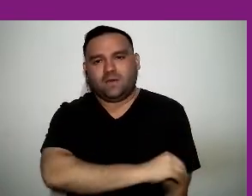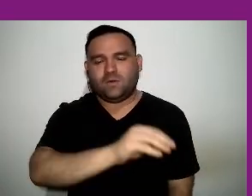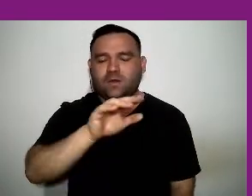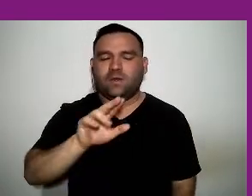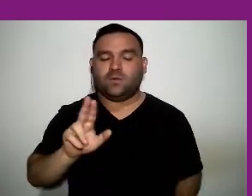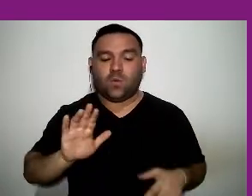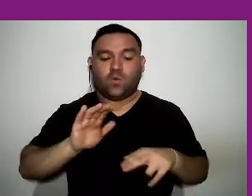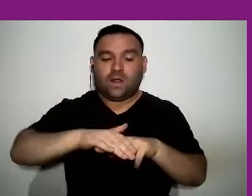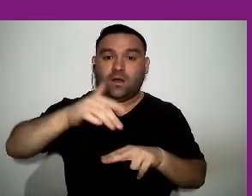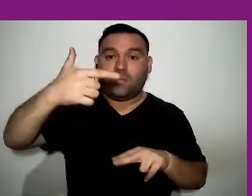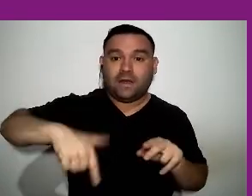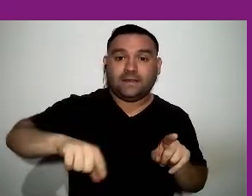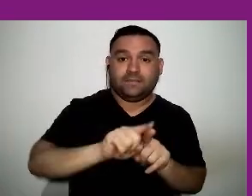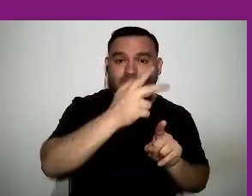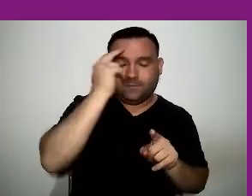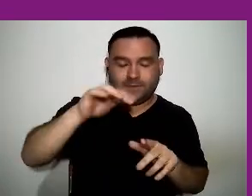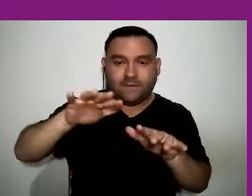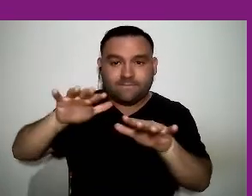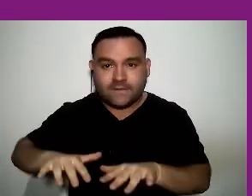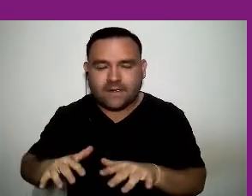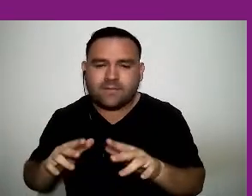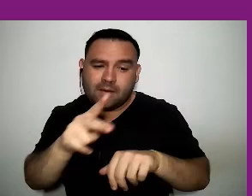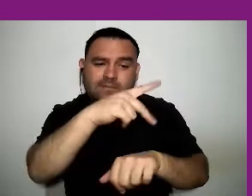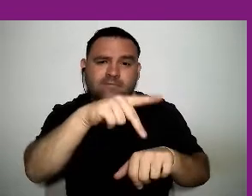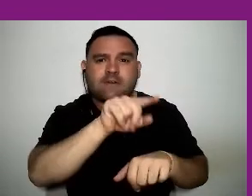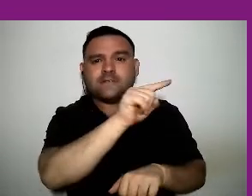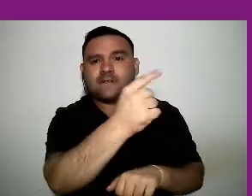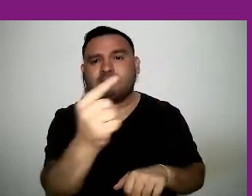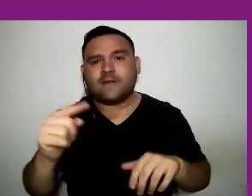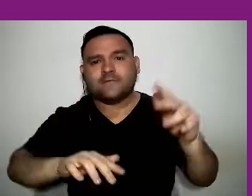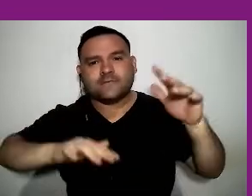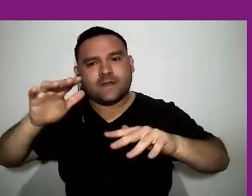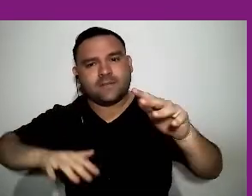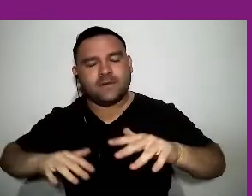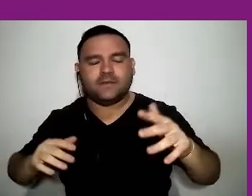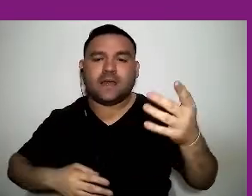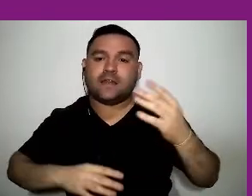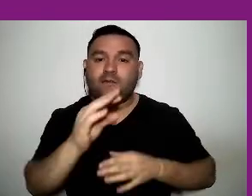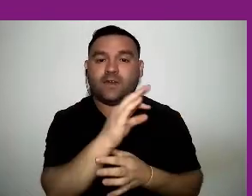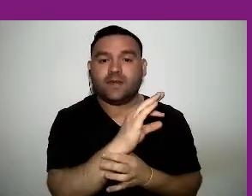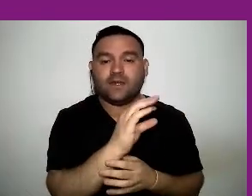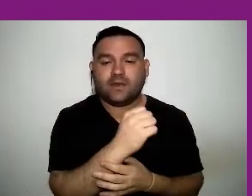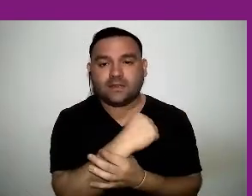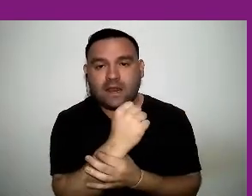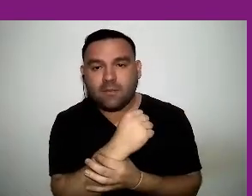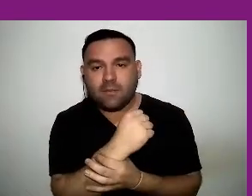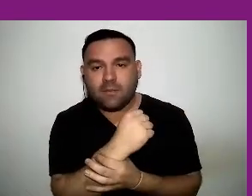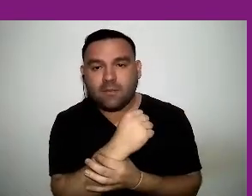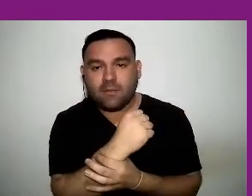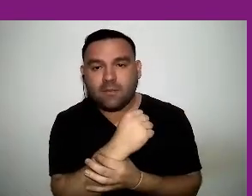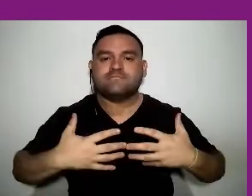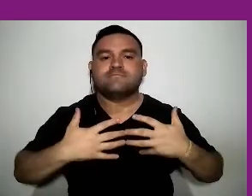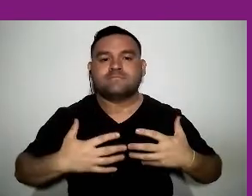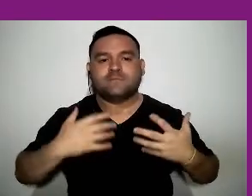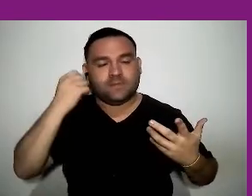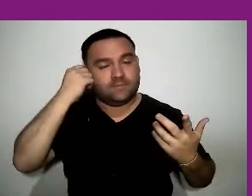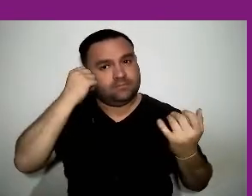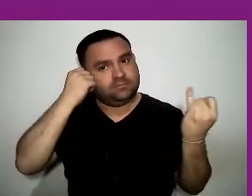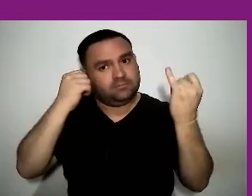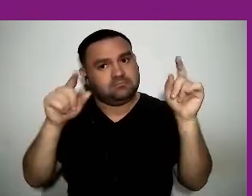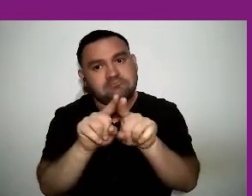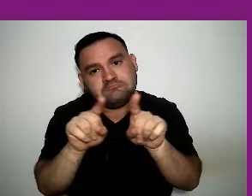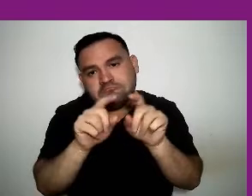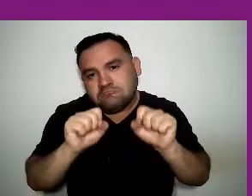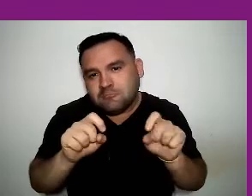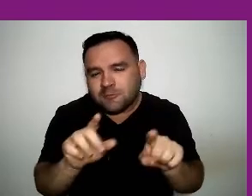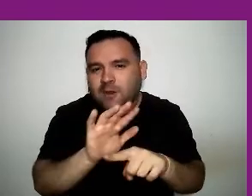UTI mais o intensivista. Cada país pode variar, talvez os fisioterapeutas respiratórios tenham um papel mais importante